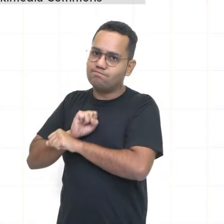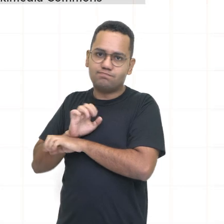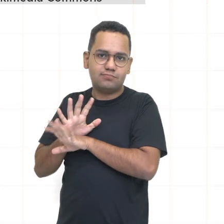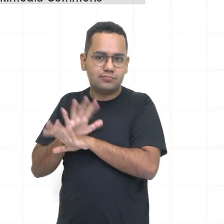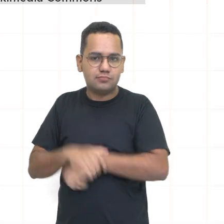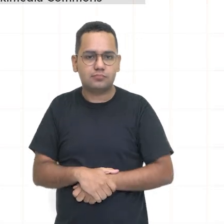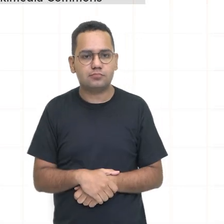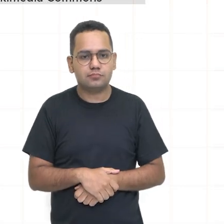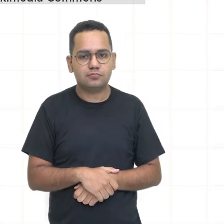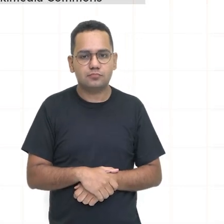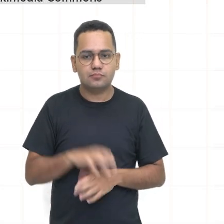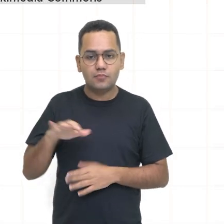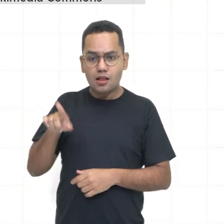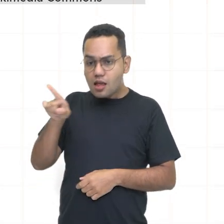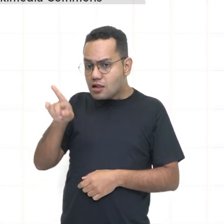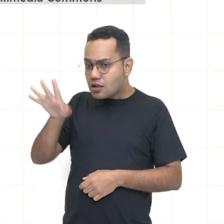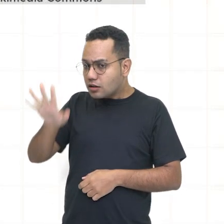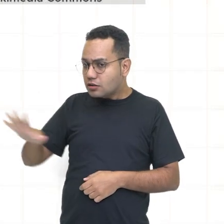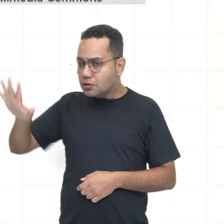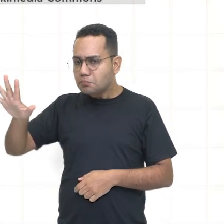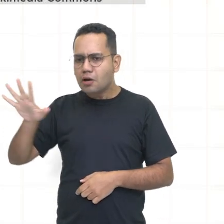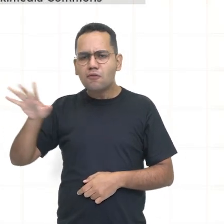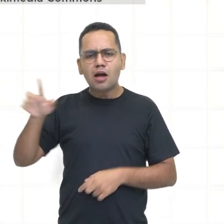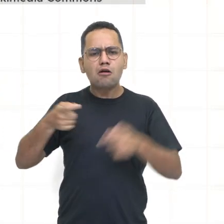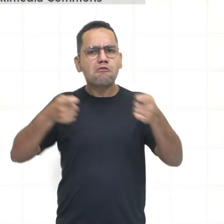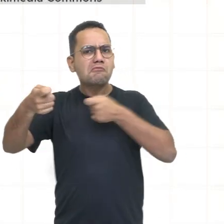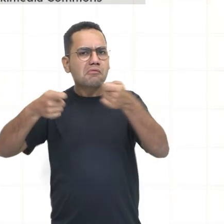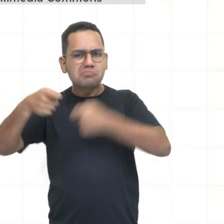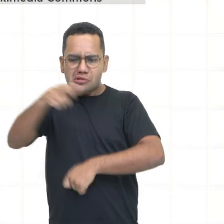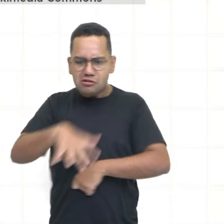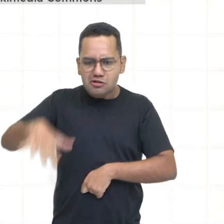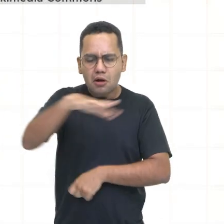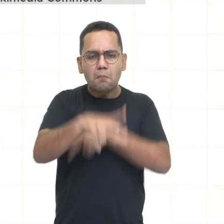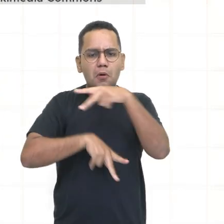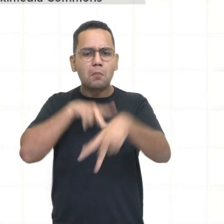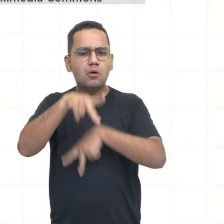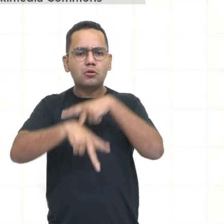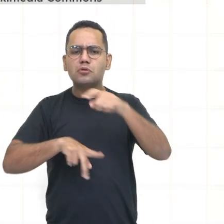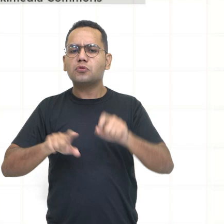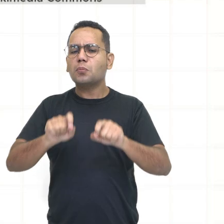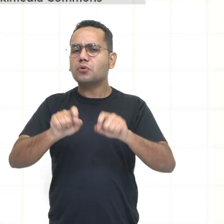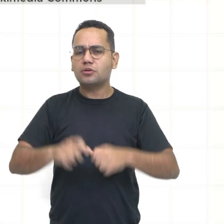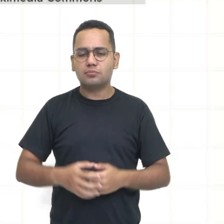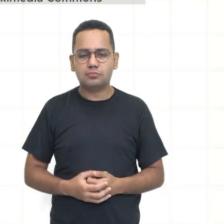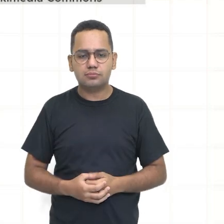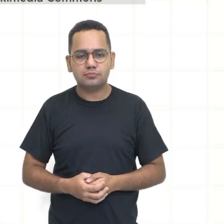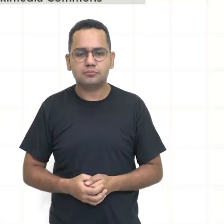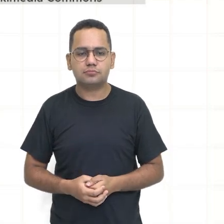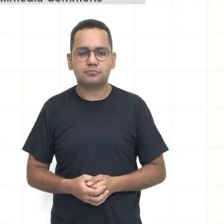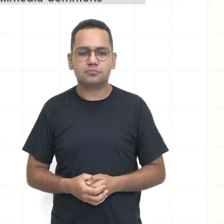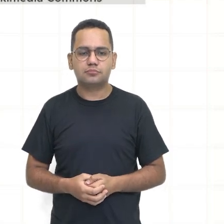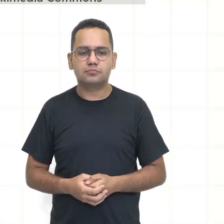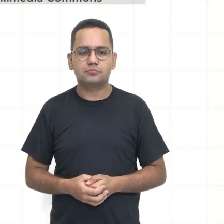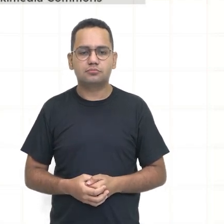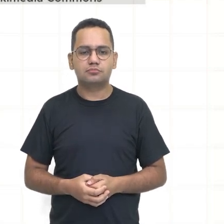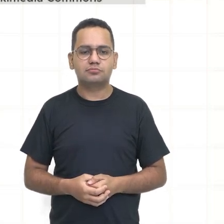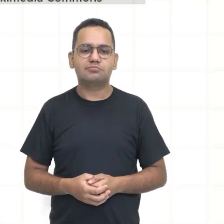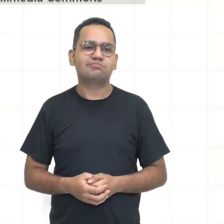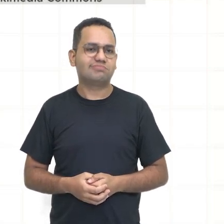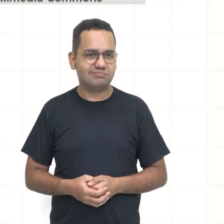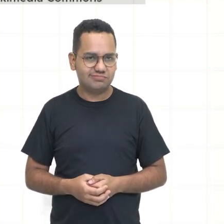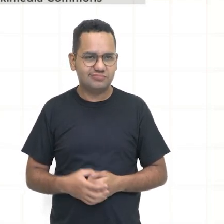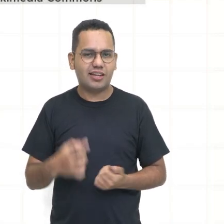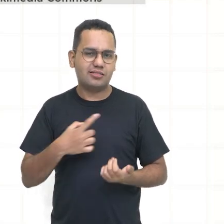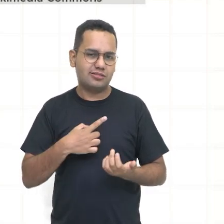ali manipular as massas, vai influenciar a população a respeito das oportunidades,